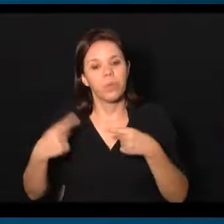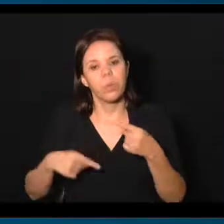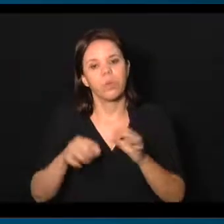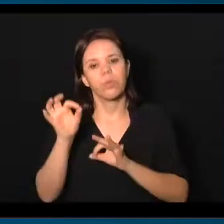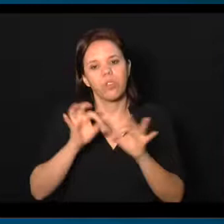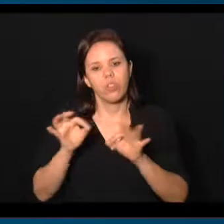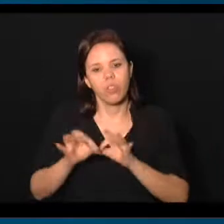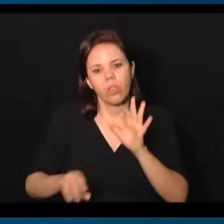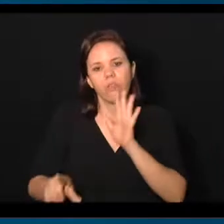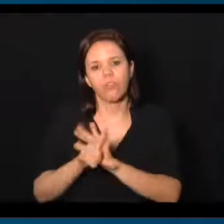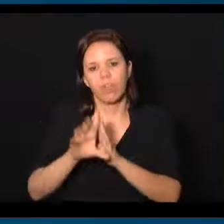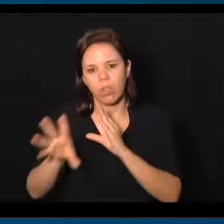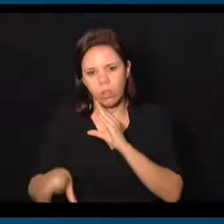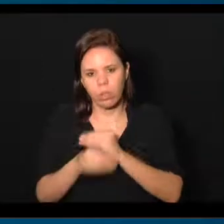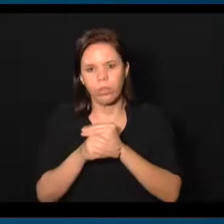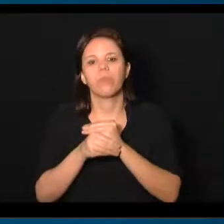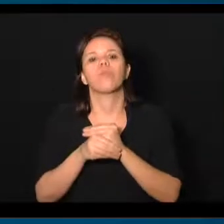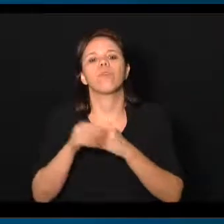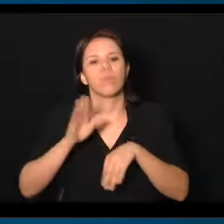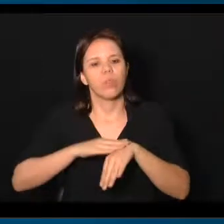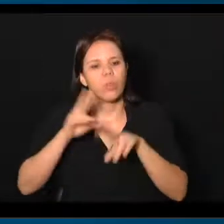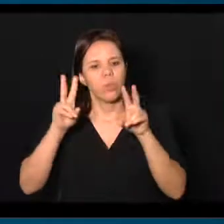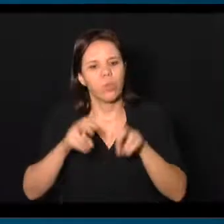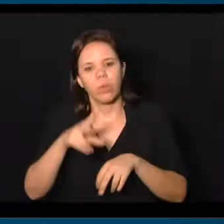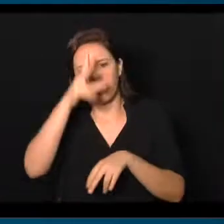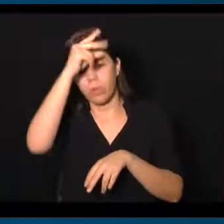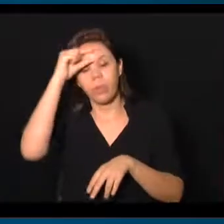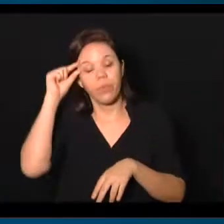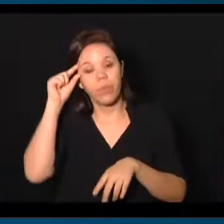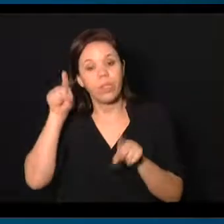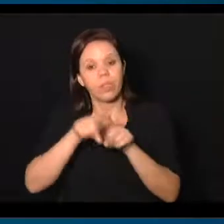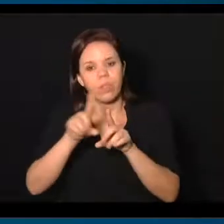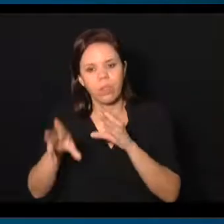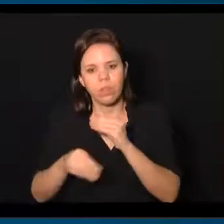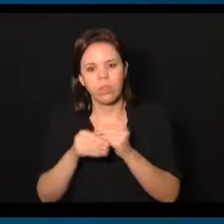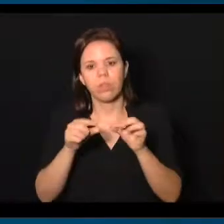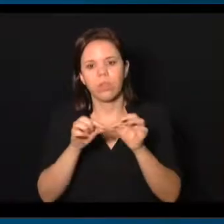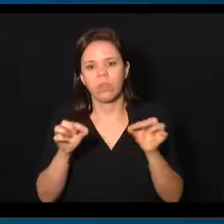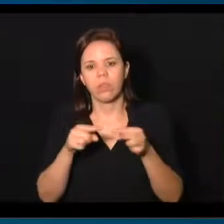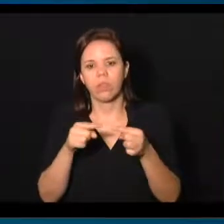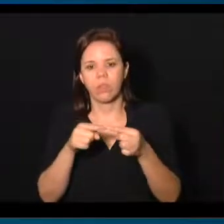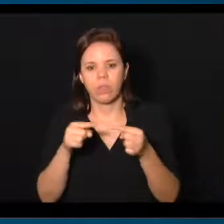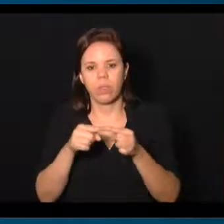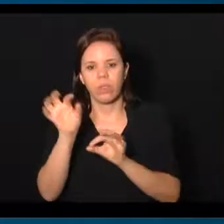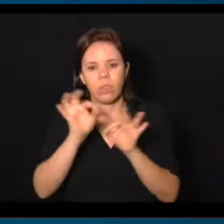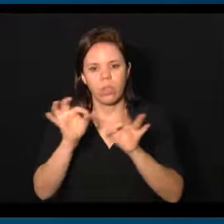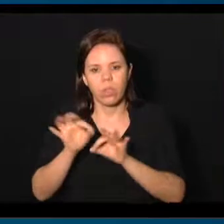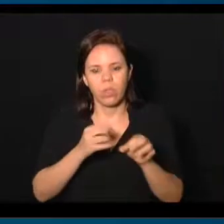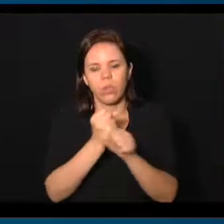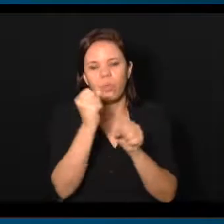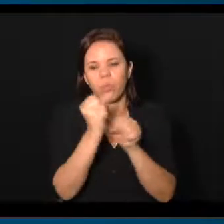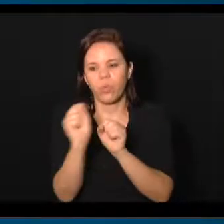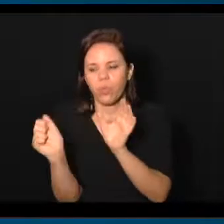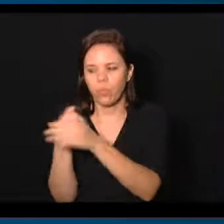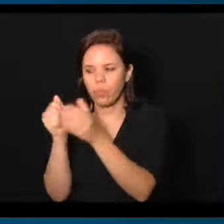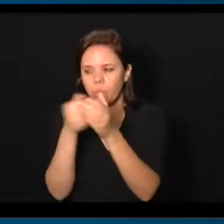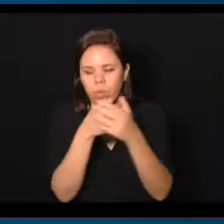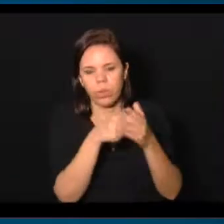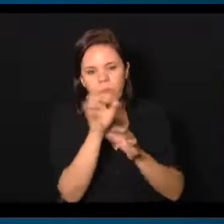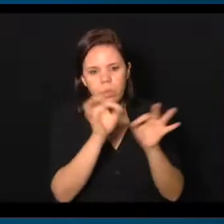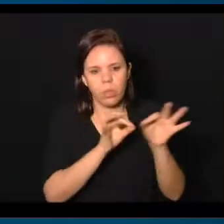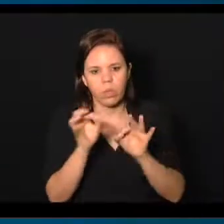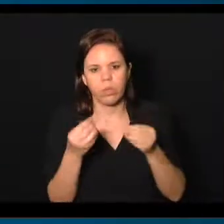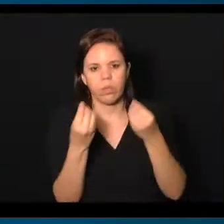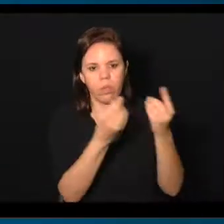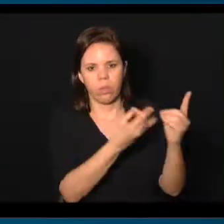de lei complementar de autoria do prefeito com emendas que trata da regularização de construções clandestinas e irregulares